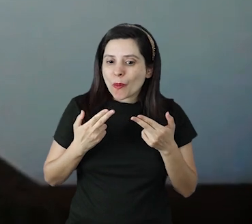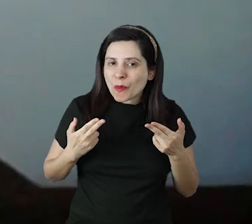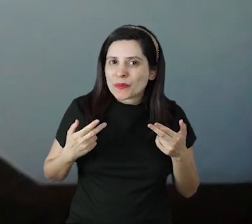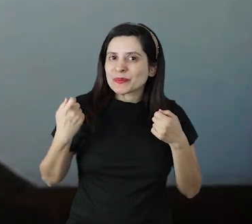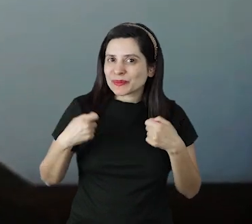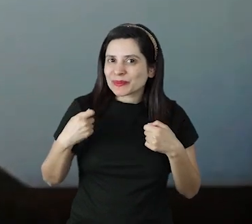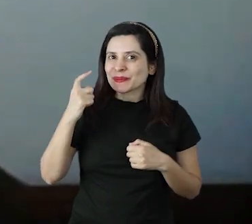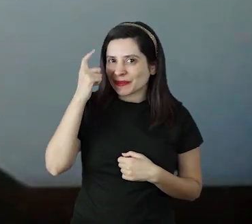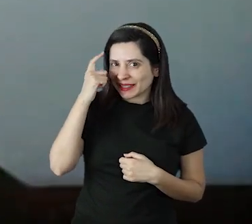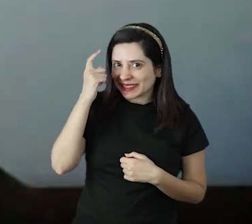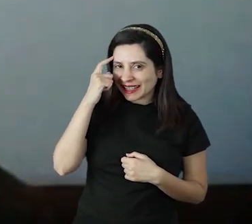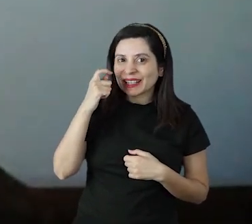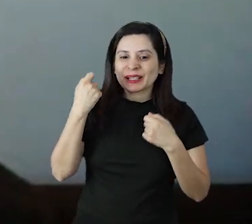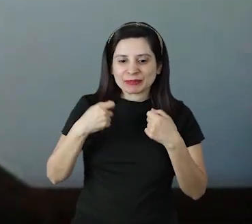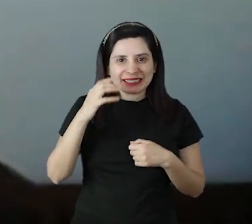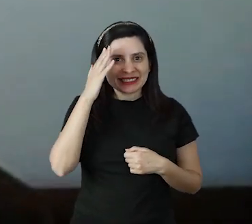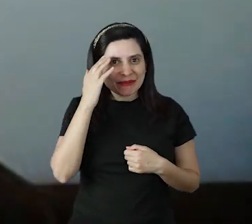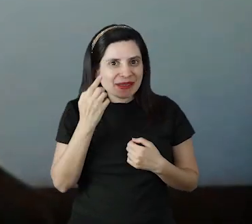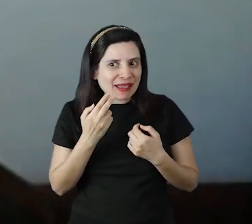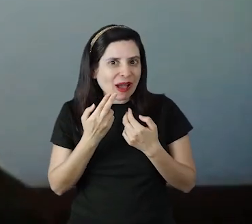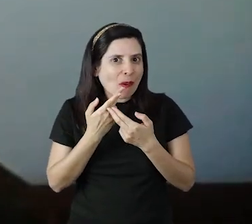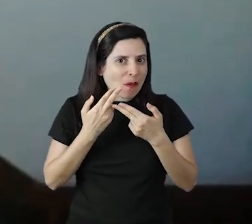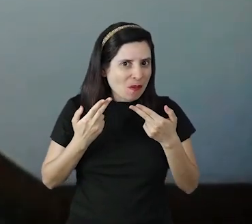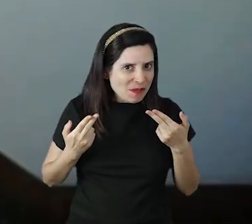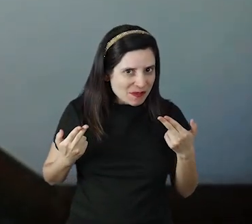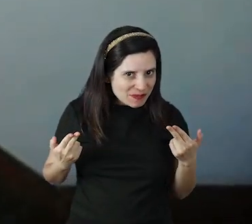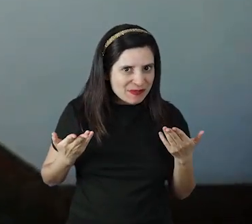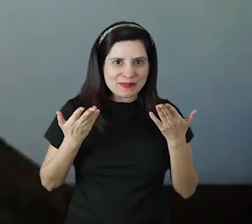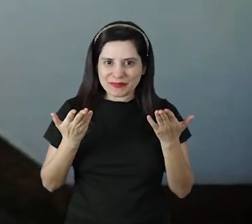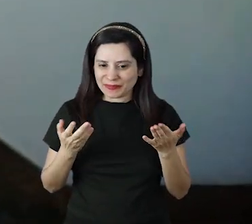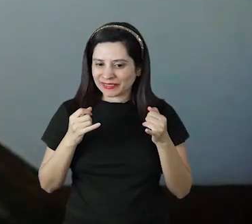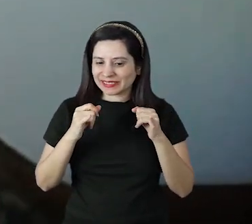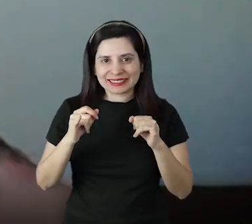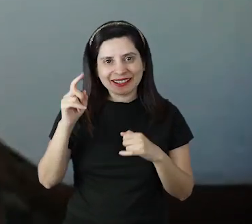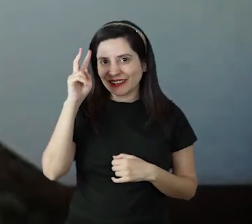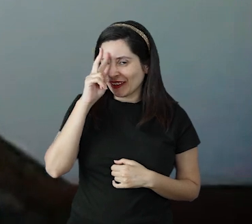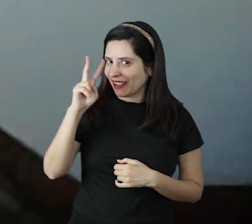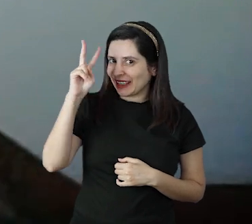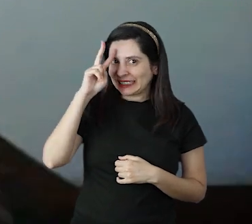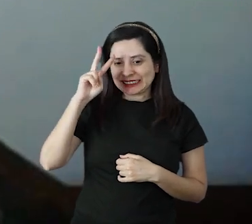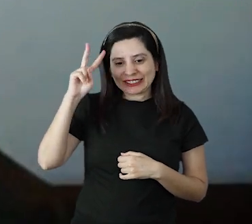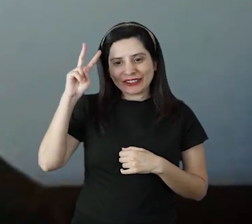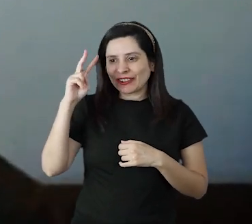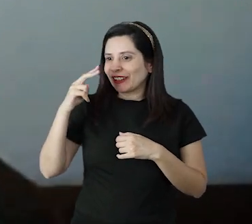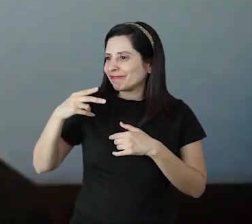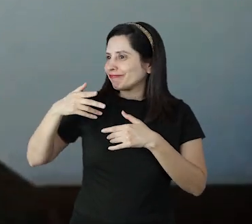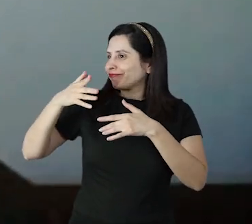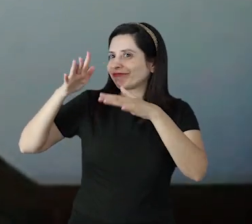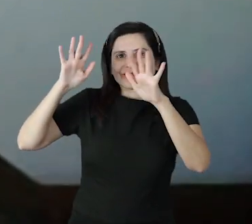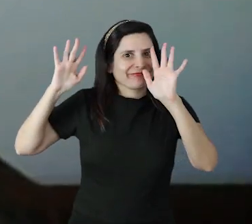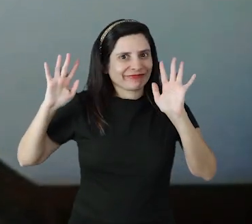tem que pensar, a gente tem que saber alguma coisa, né, porque senão a história pode ir para qualquer lugar,